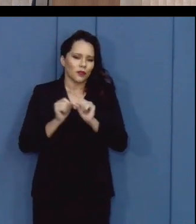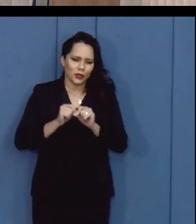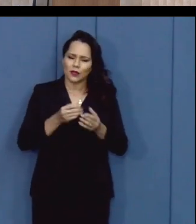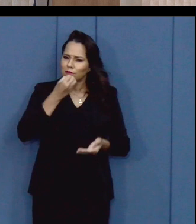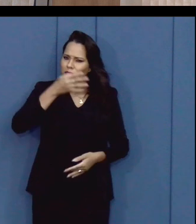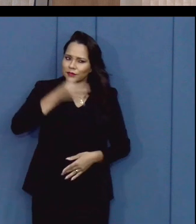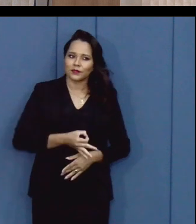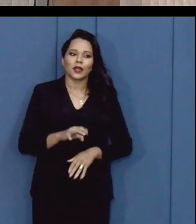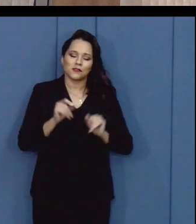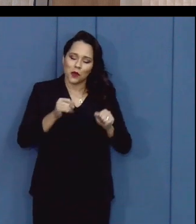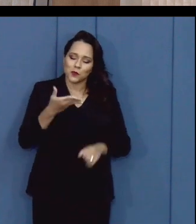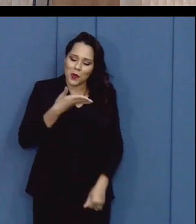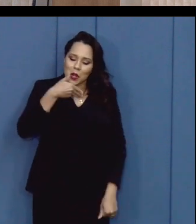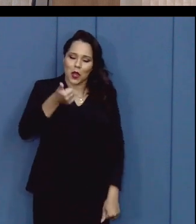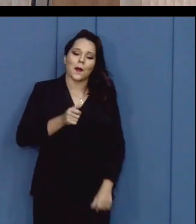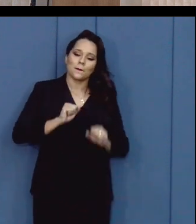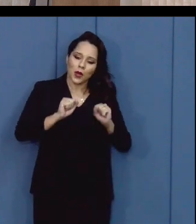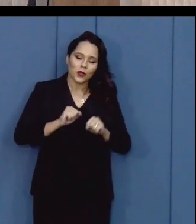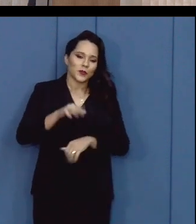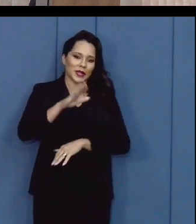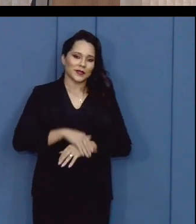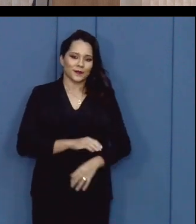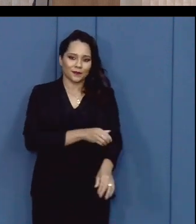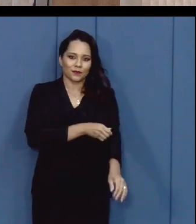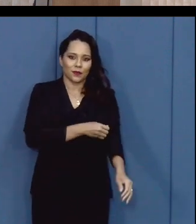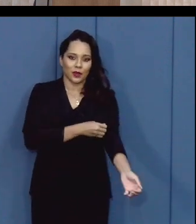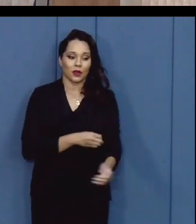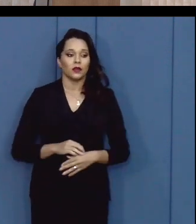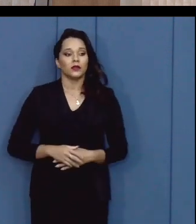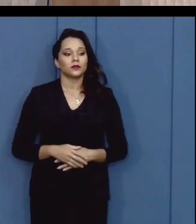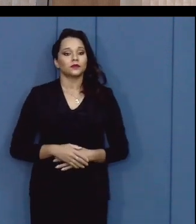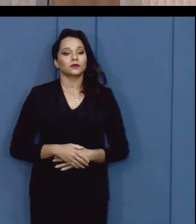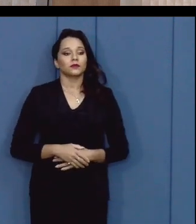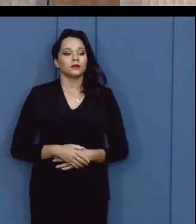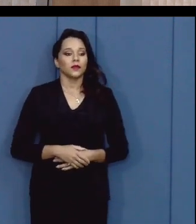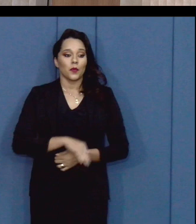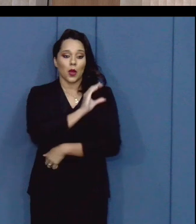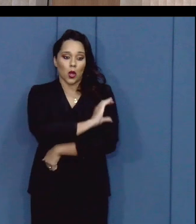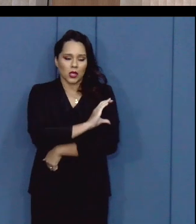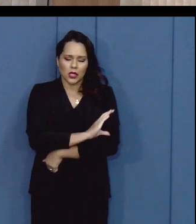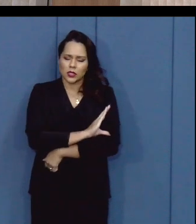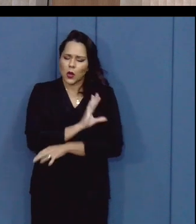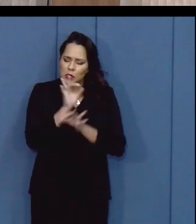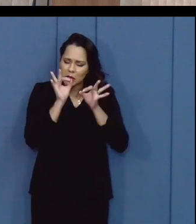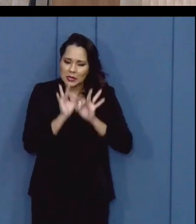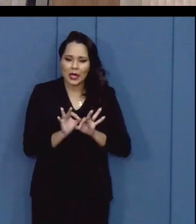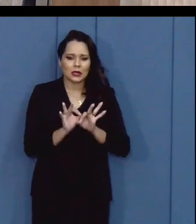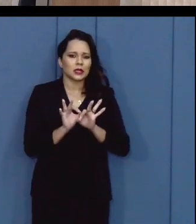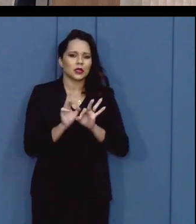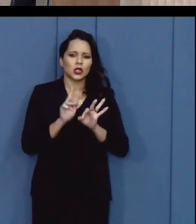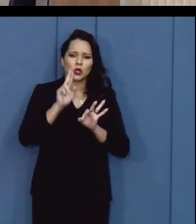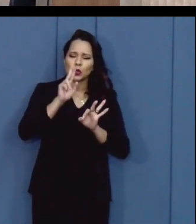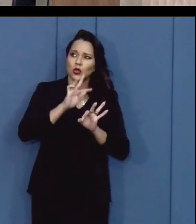fazendo muito bem feito, mas a gente pode aprimorar, pode melhorar cada vez mais, né? Uma coordenação muito bem feita em nível